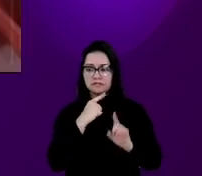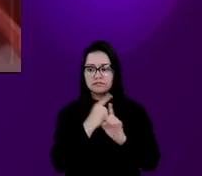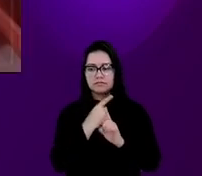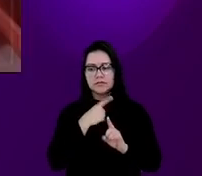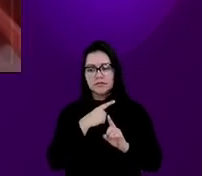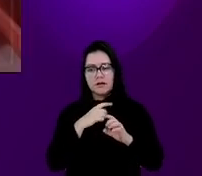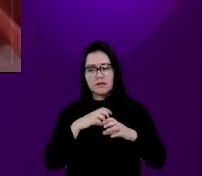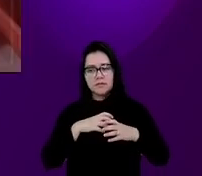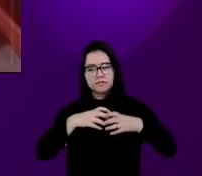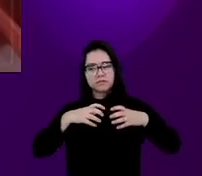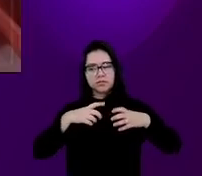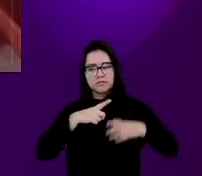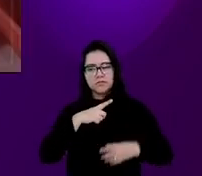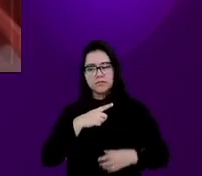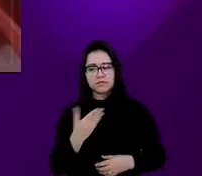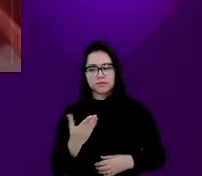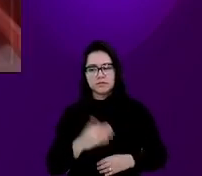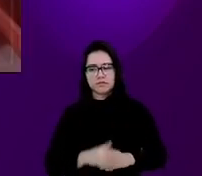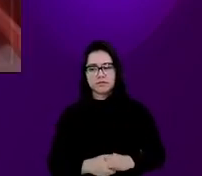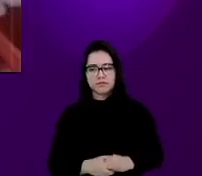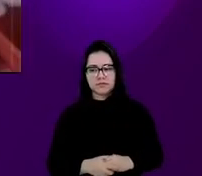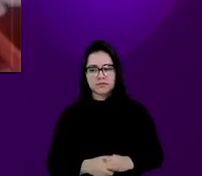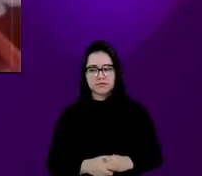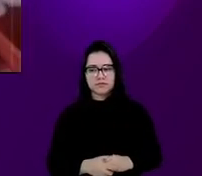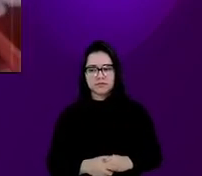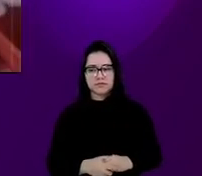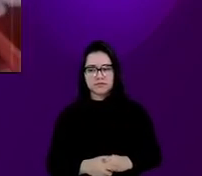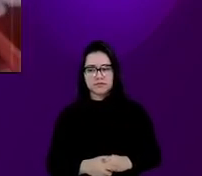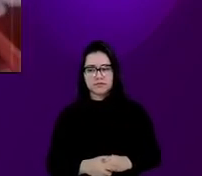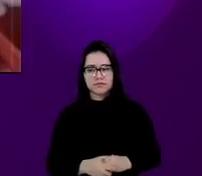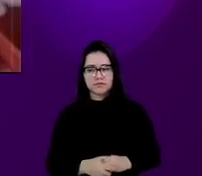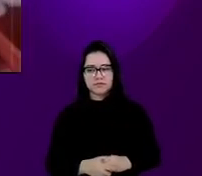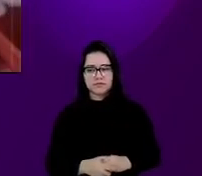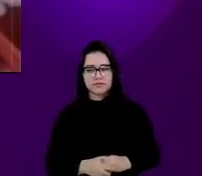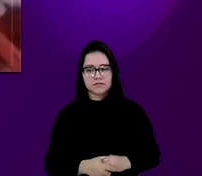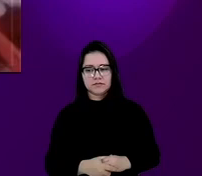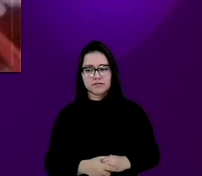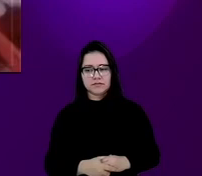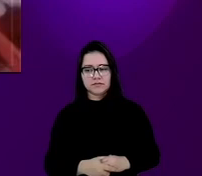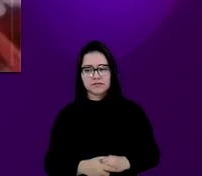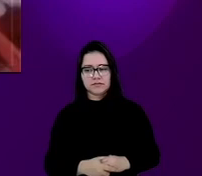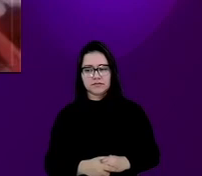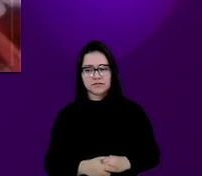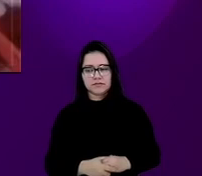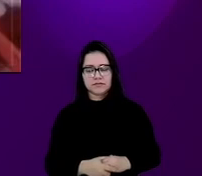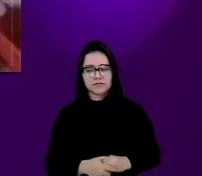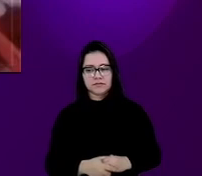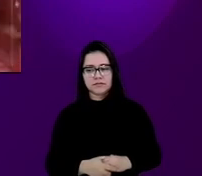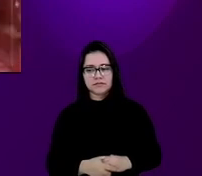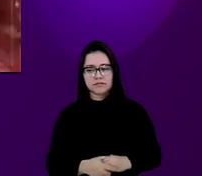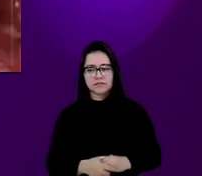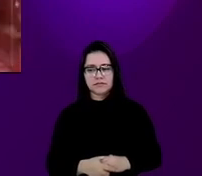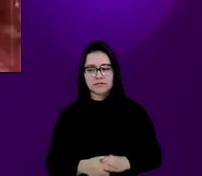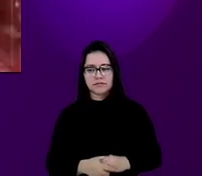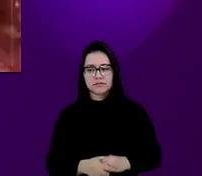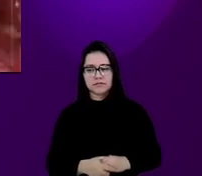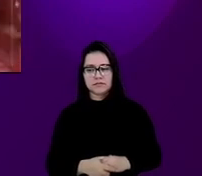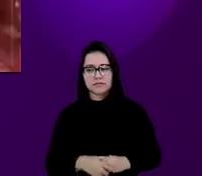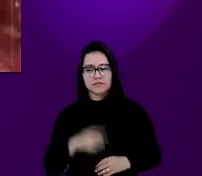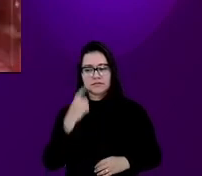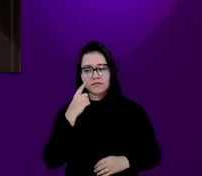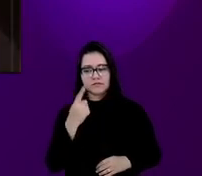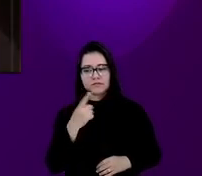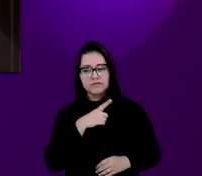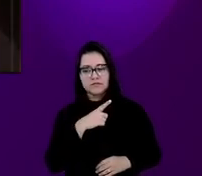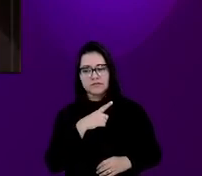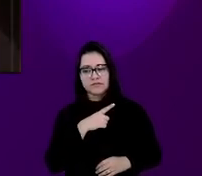massas, o cirurgião oncológico que a gente fazia. Aí você acaba a laçada, e depois que você tira a ressecção,